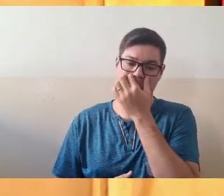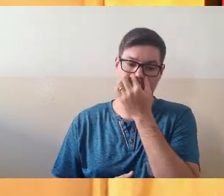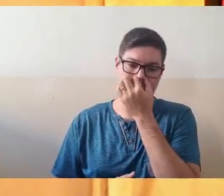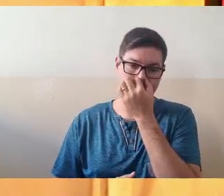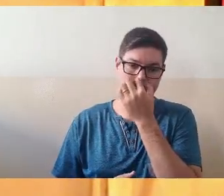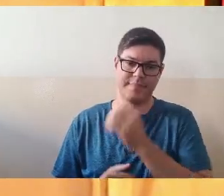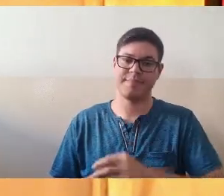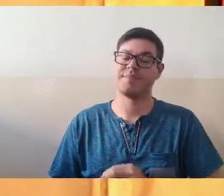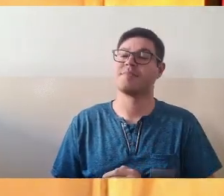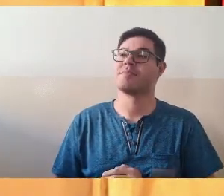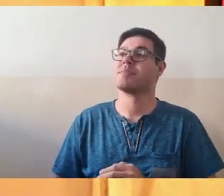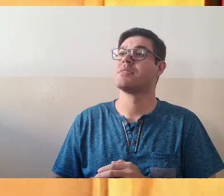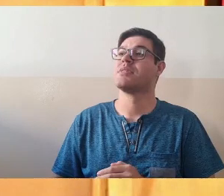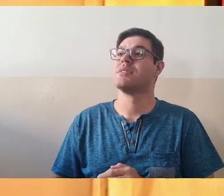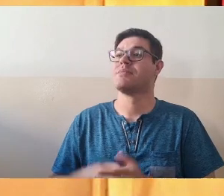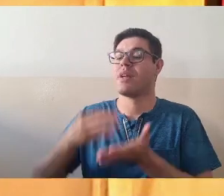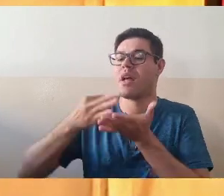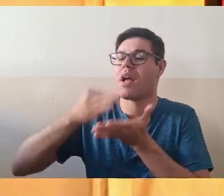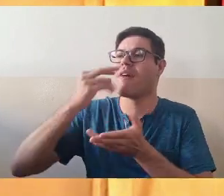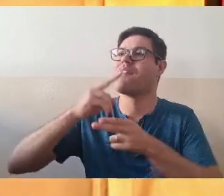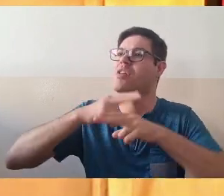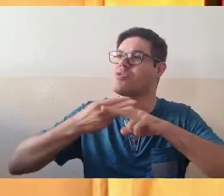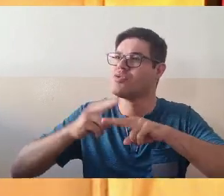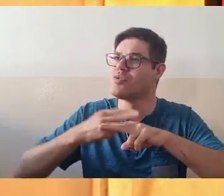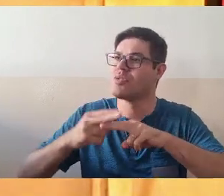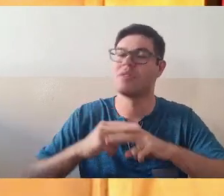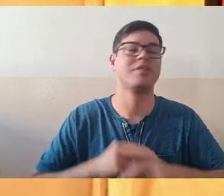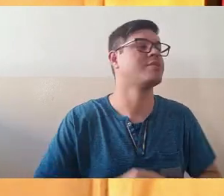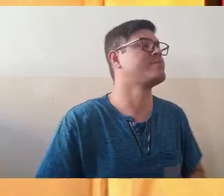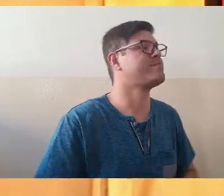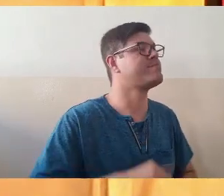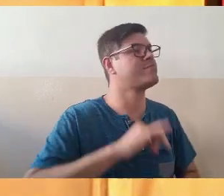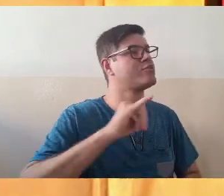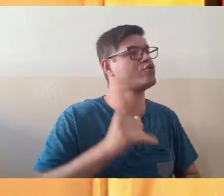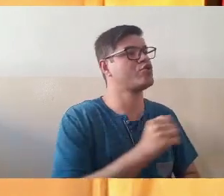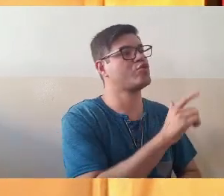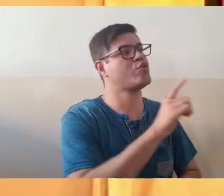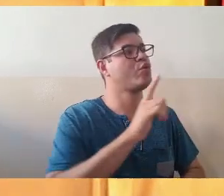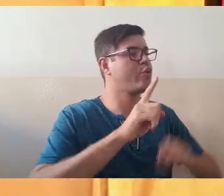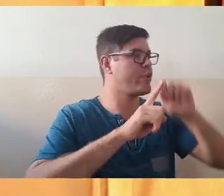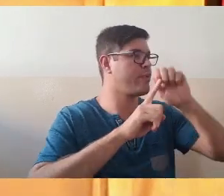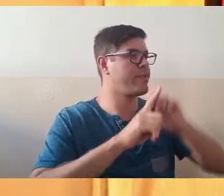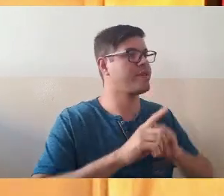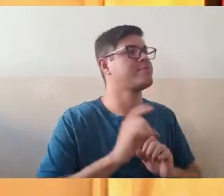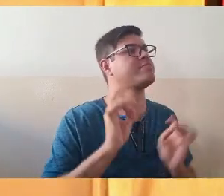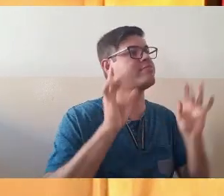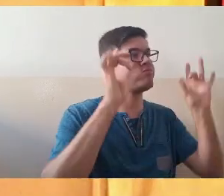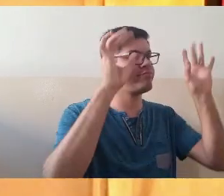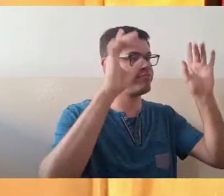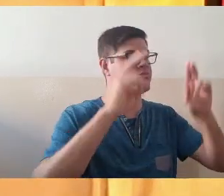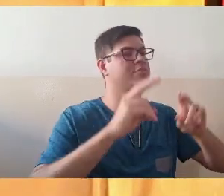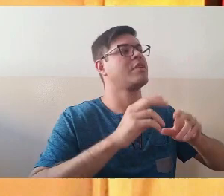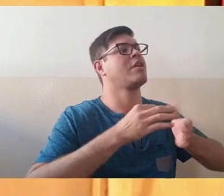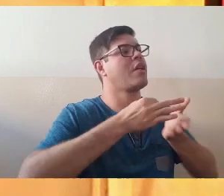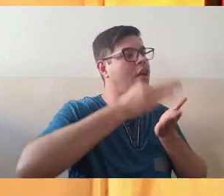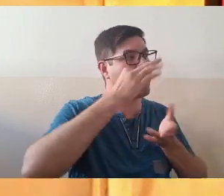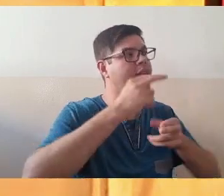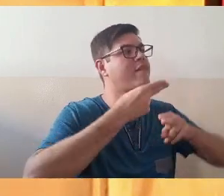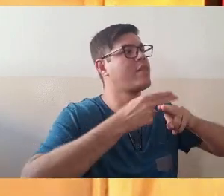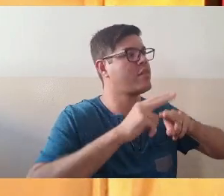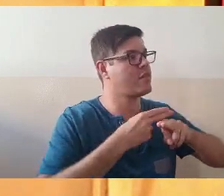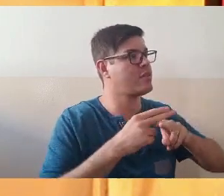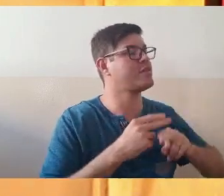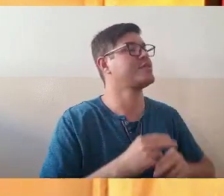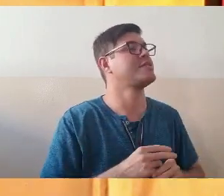café com chocolate. Em julho, dias 21, 22 e 23. Julho. É. E antes, não, qual que é a